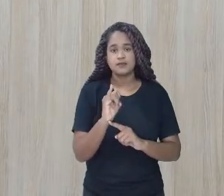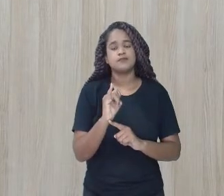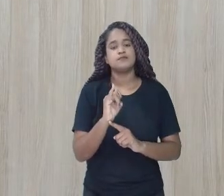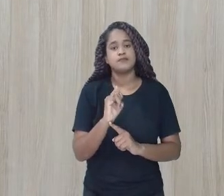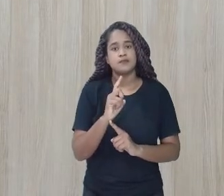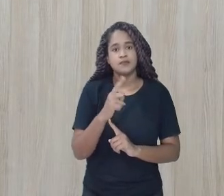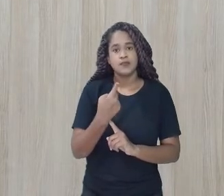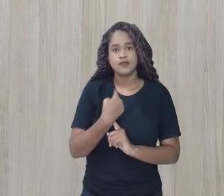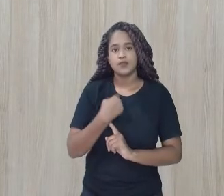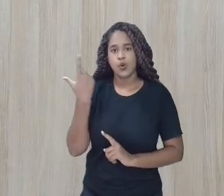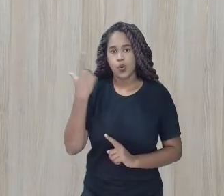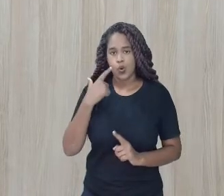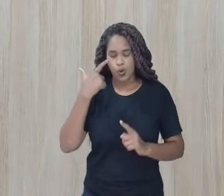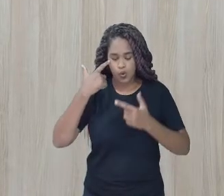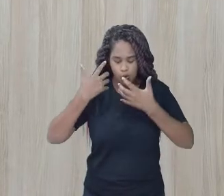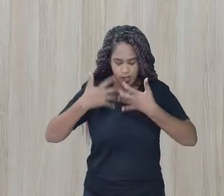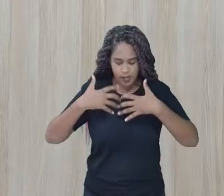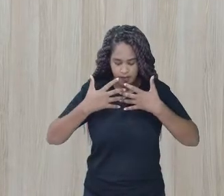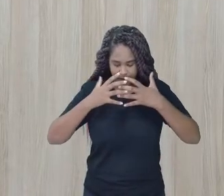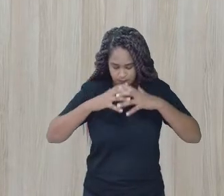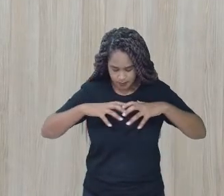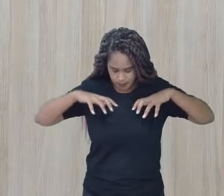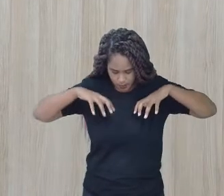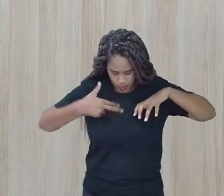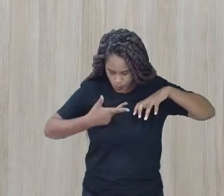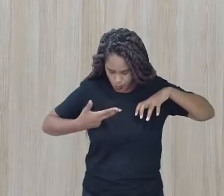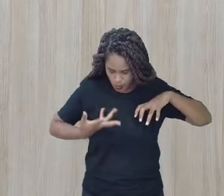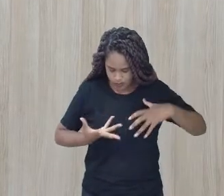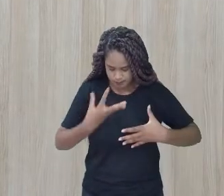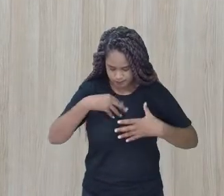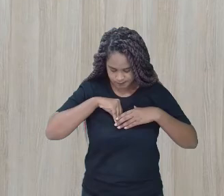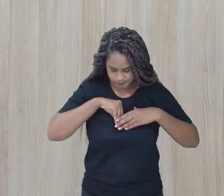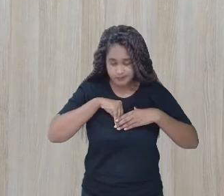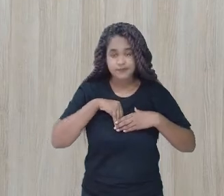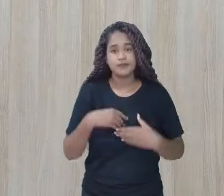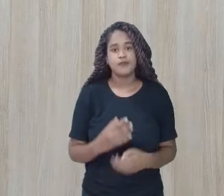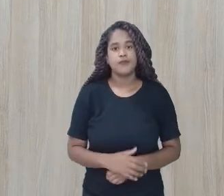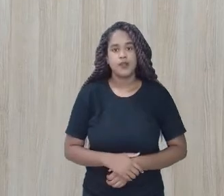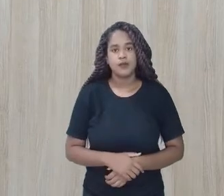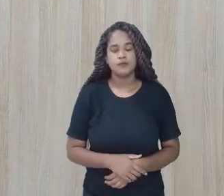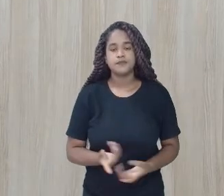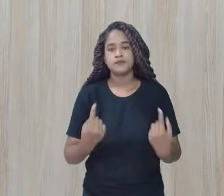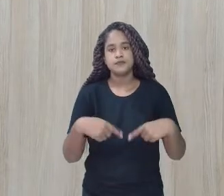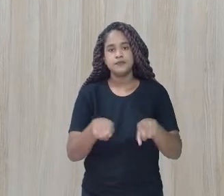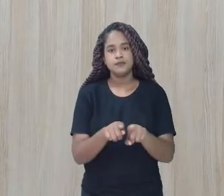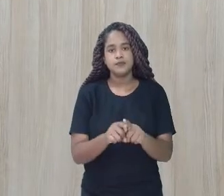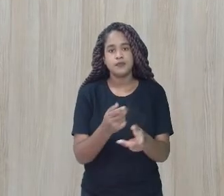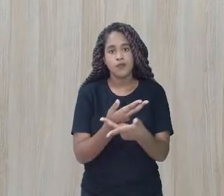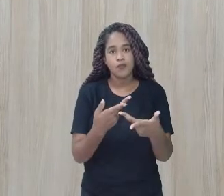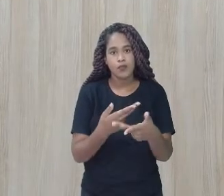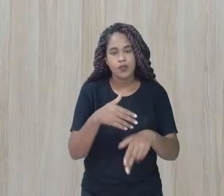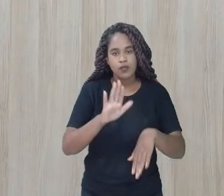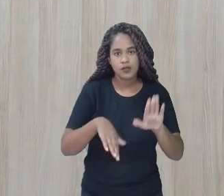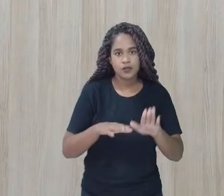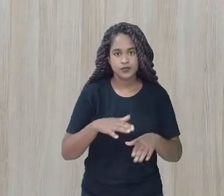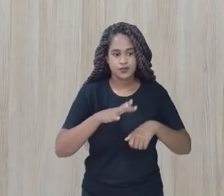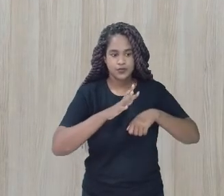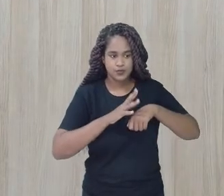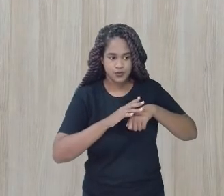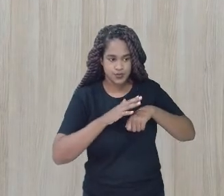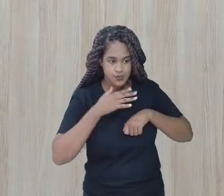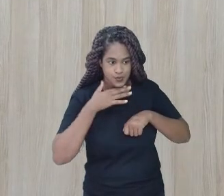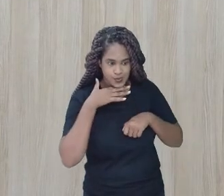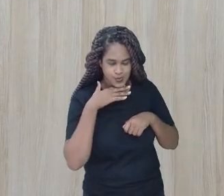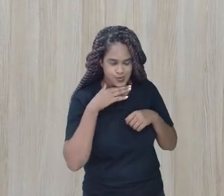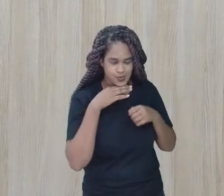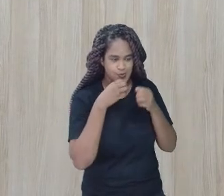quando a gente consegue refletir sobre os nossos processos. Inclusive quando a gente faz alguma coisa ruim para o outro.